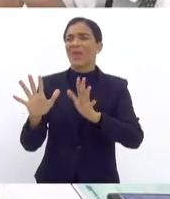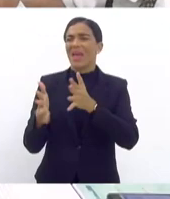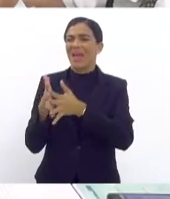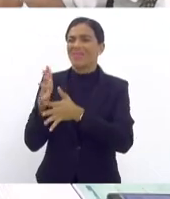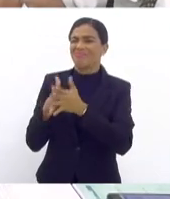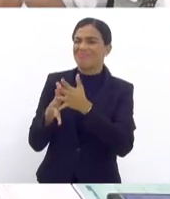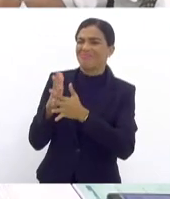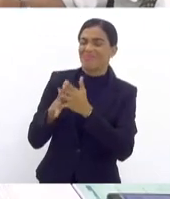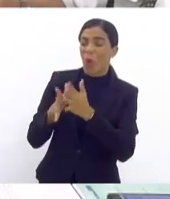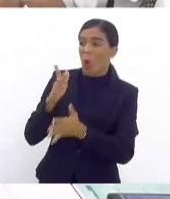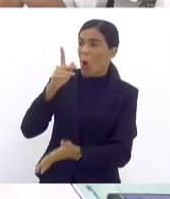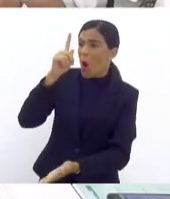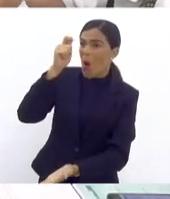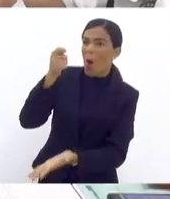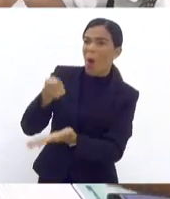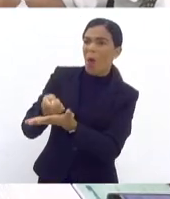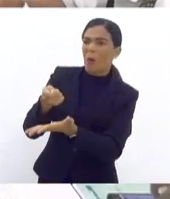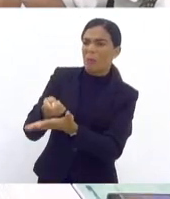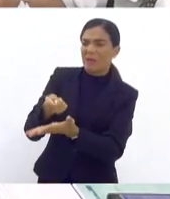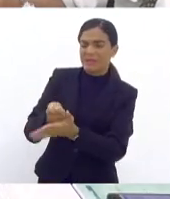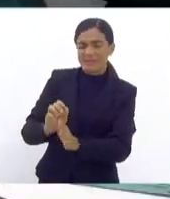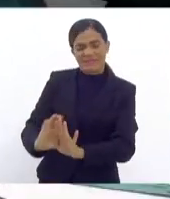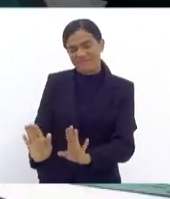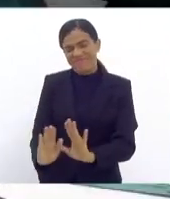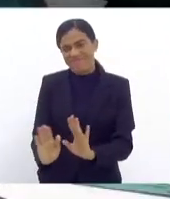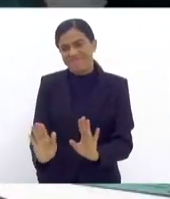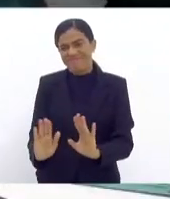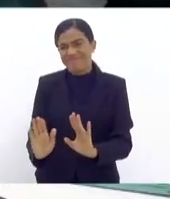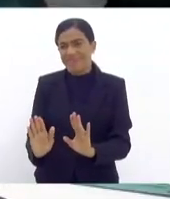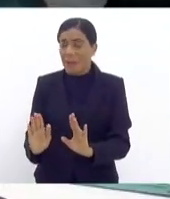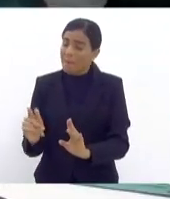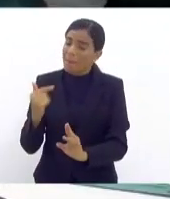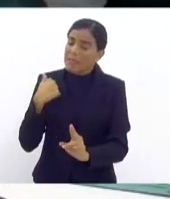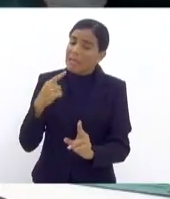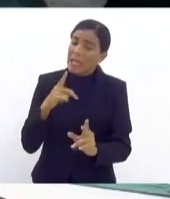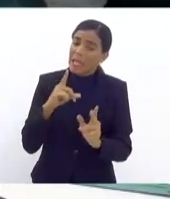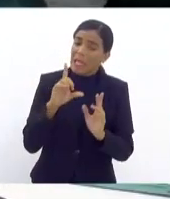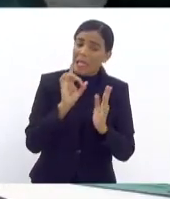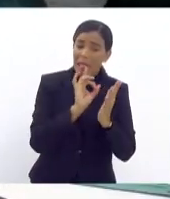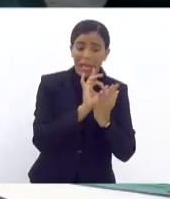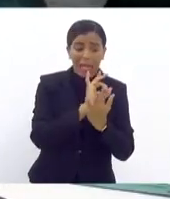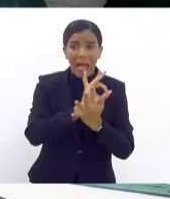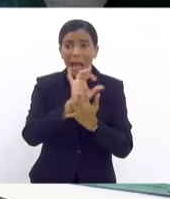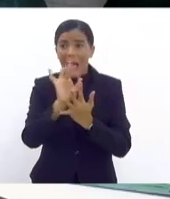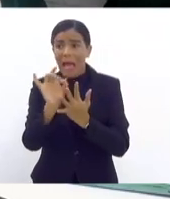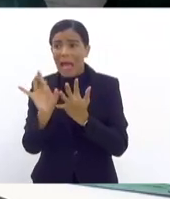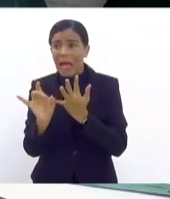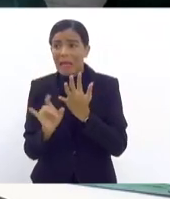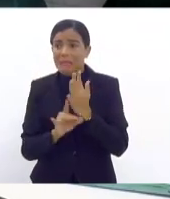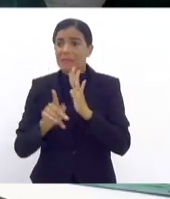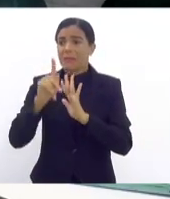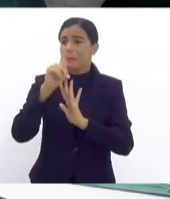está criado. Com obrigação de voto meu em cima disso, porque eu gostaria de avaliar o mérito de cada projeto. Até porque é muito peculiar. Aqui, eu acho